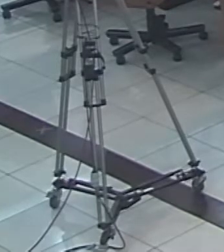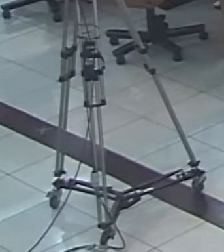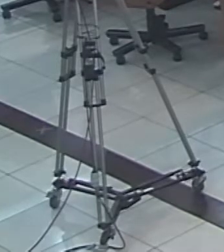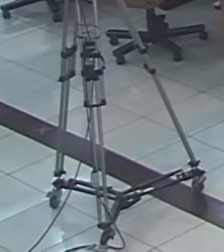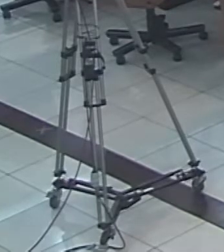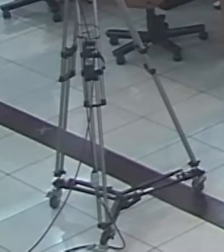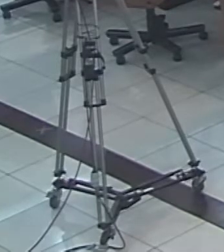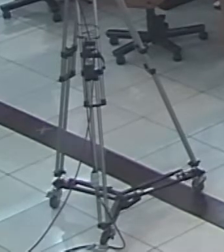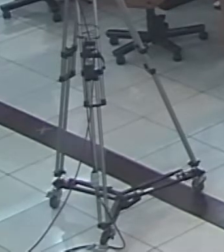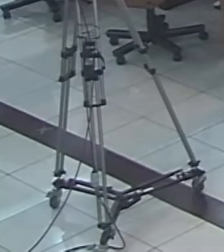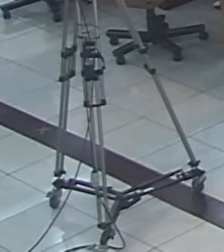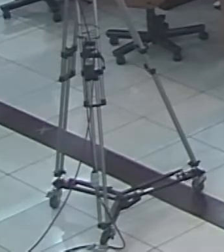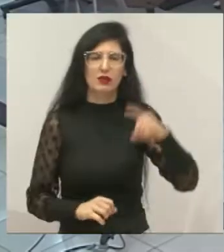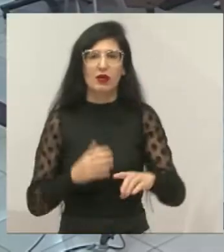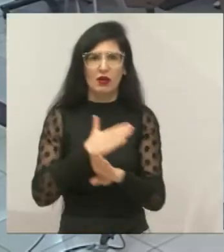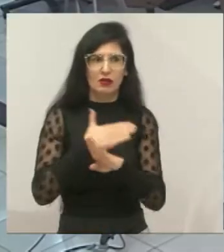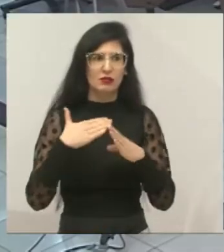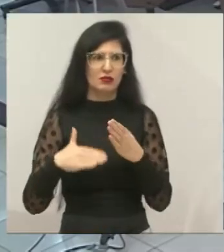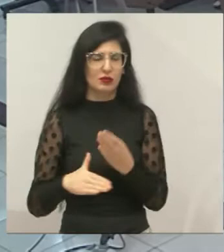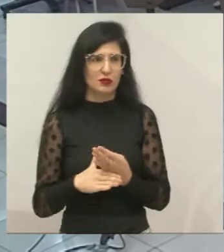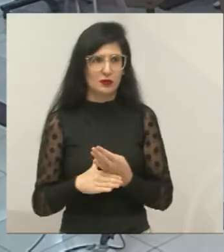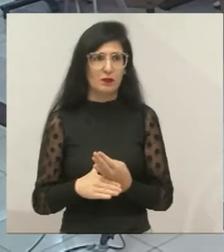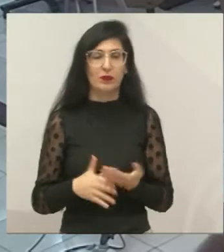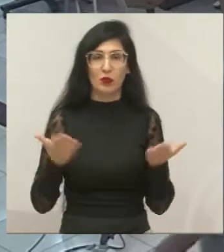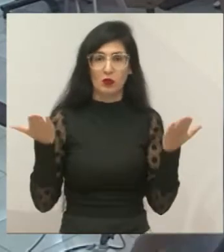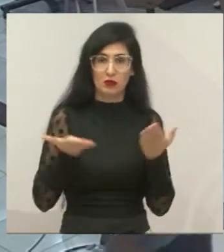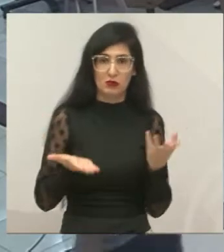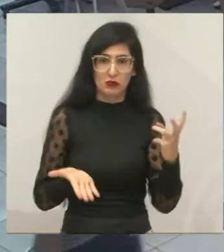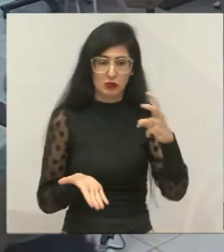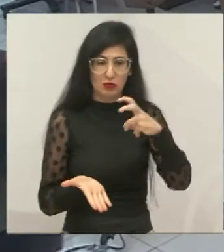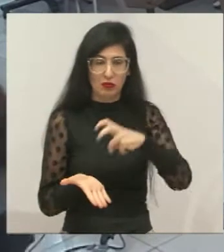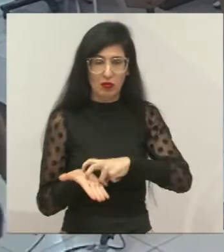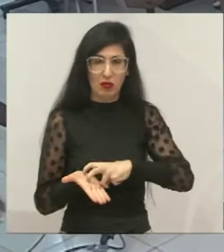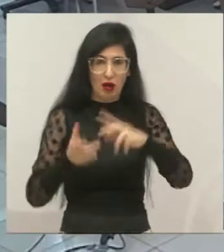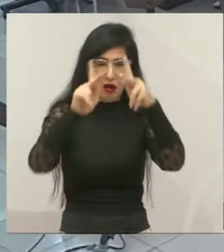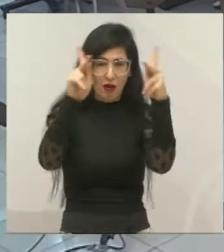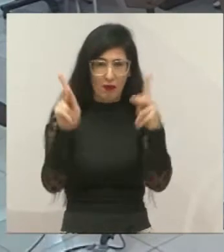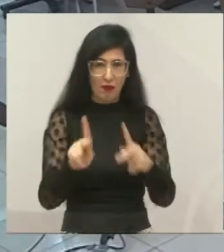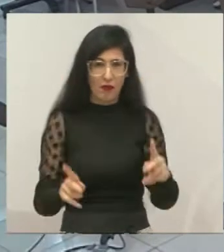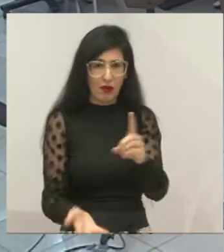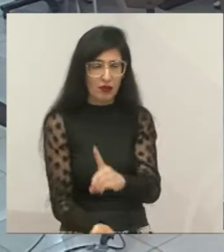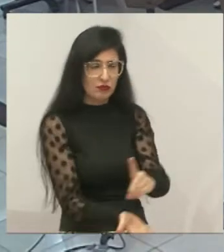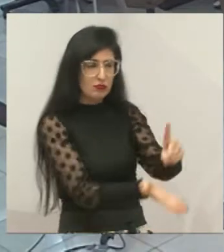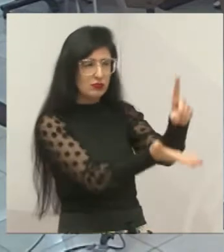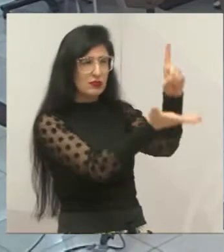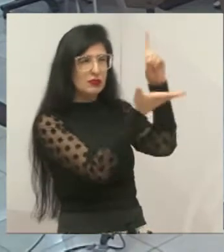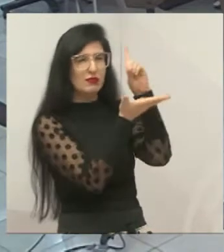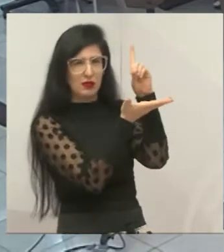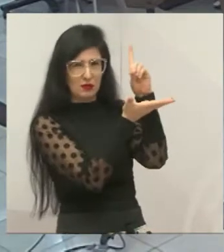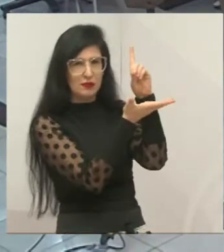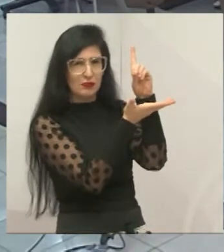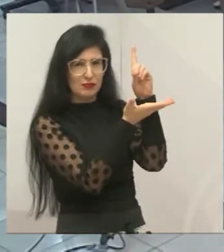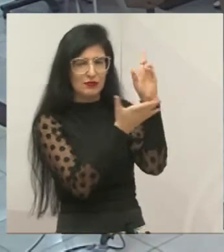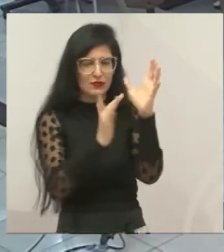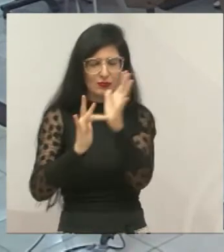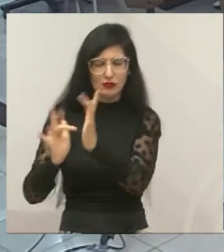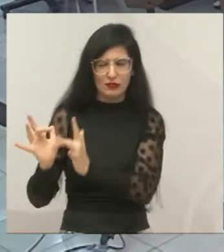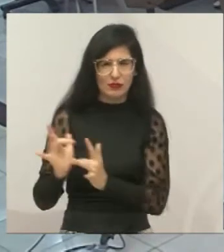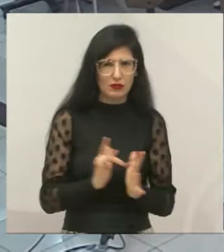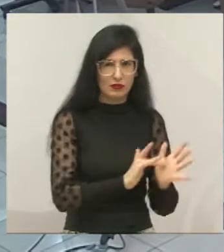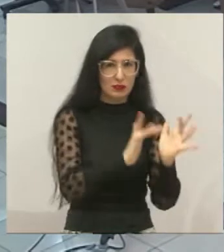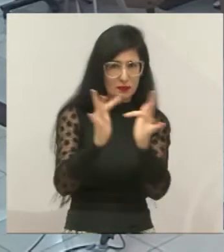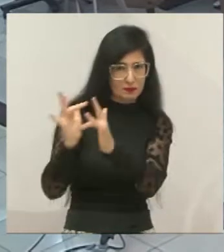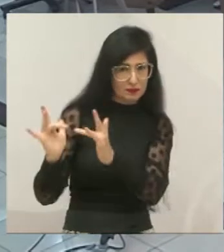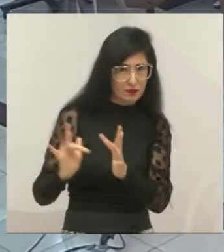Bom dia a todos, recebam nessa manhã a paz do nosso Senhor Jesus. Quero deixar